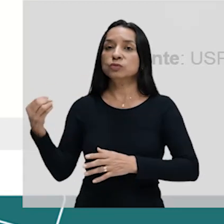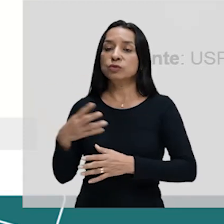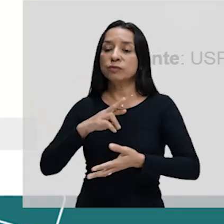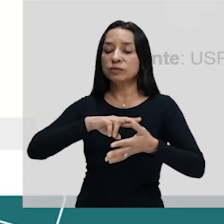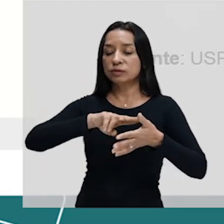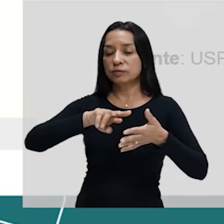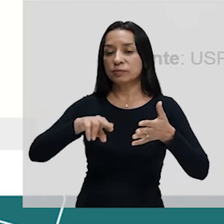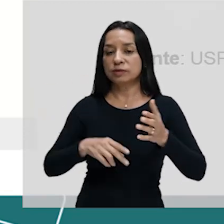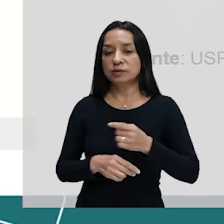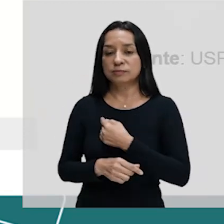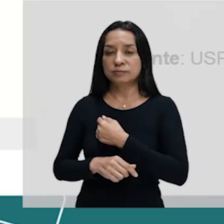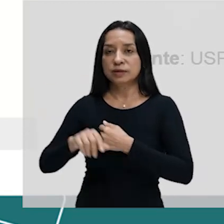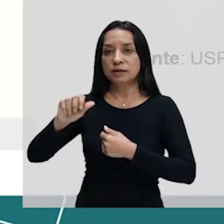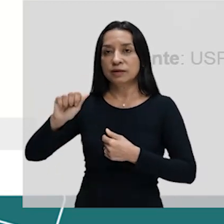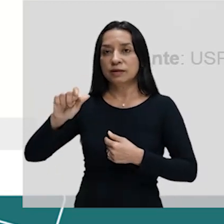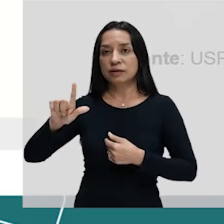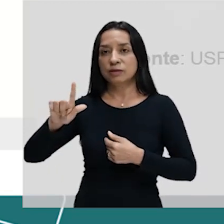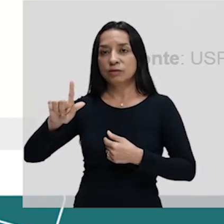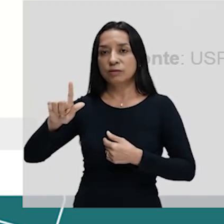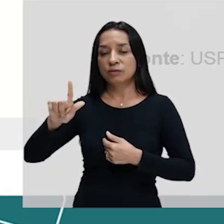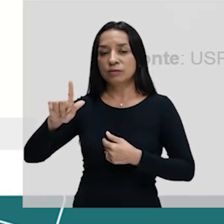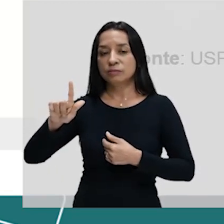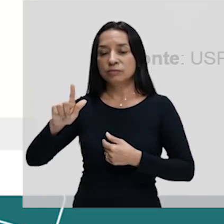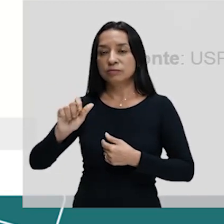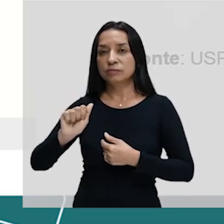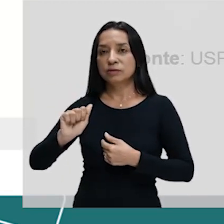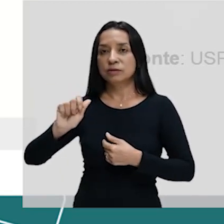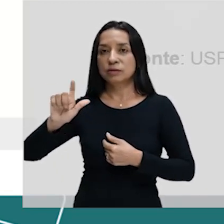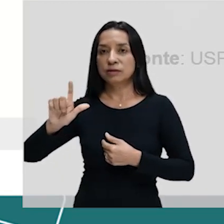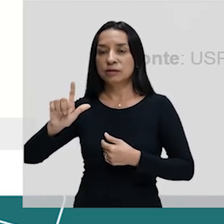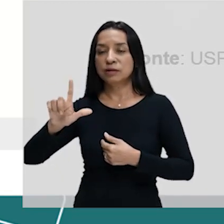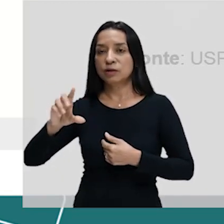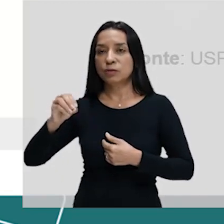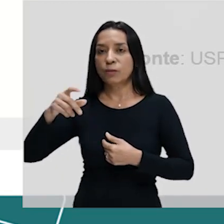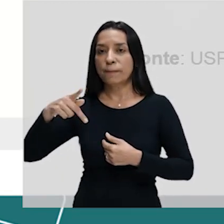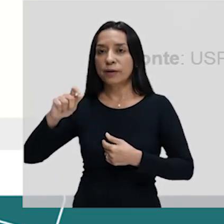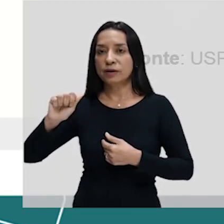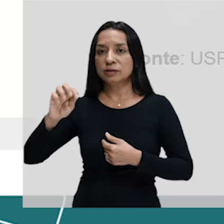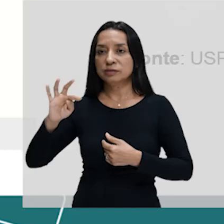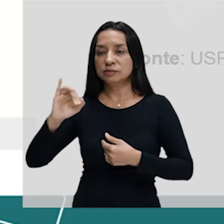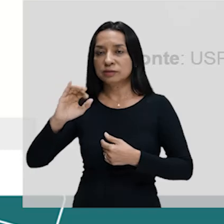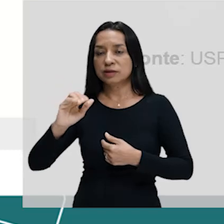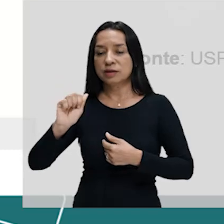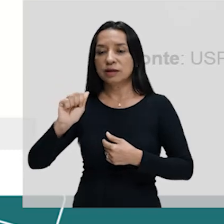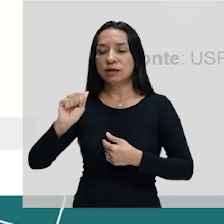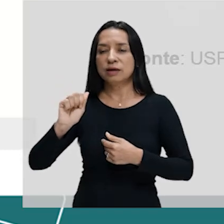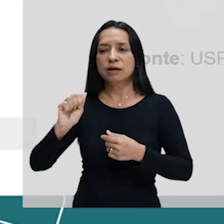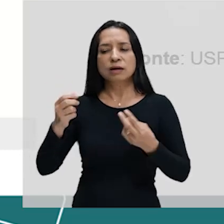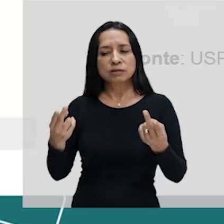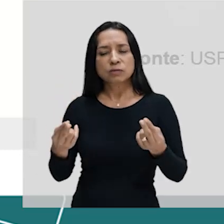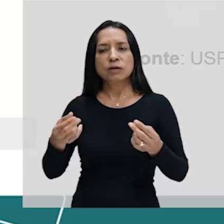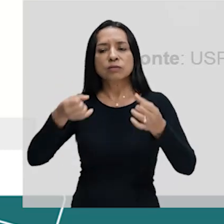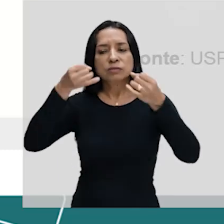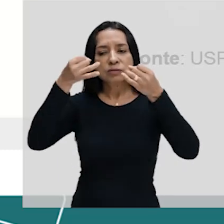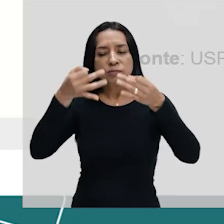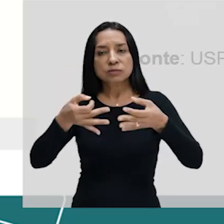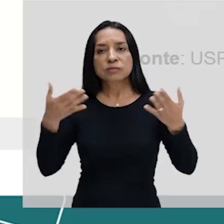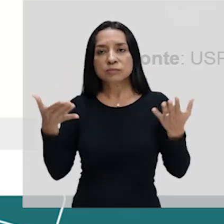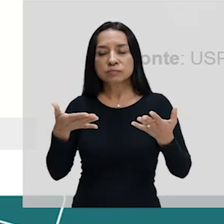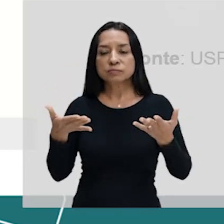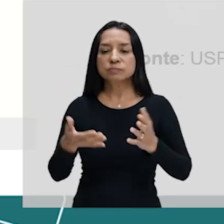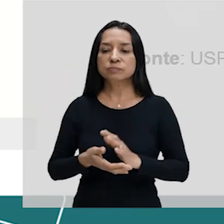tipo alopátrica. Essa especiação aqui, alopátrica, é a mesma que eu acabei de explicar para